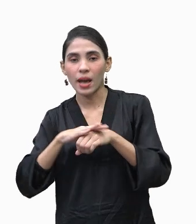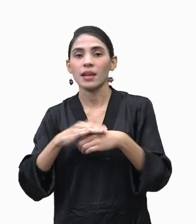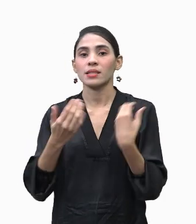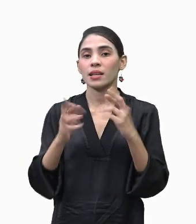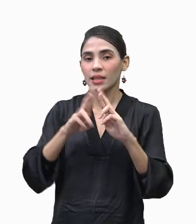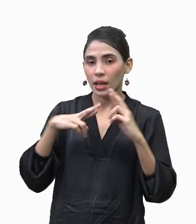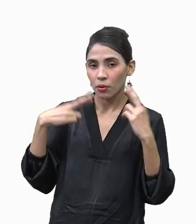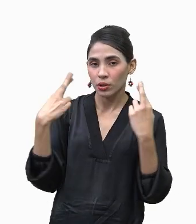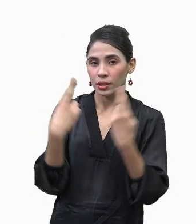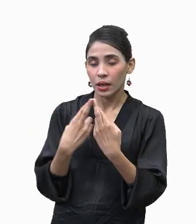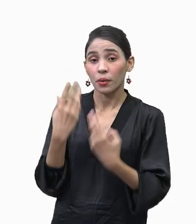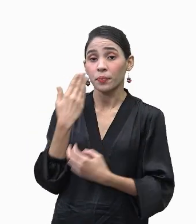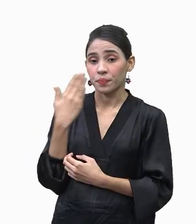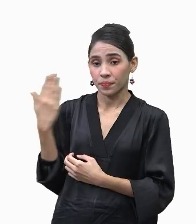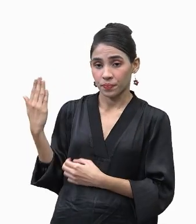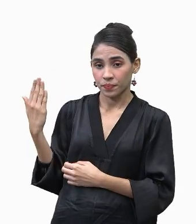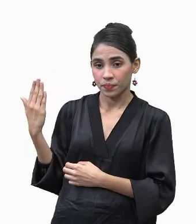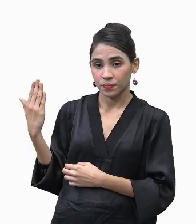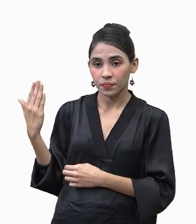de Estocolmo, né,